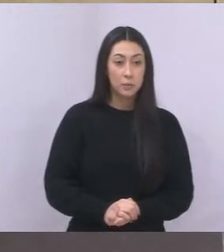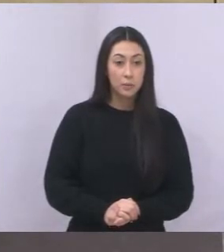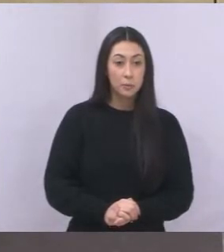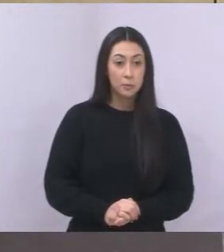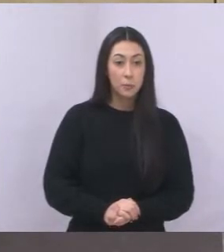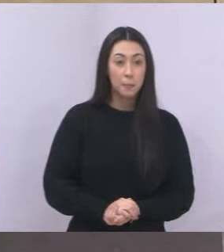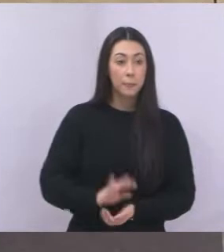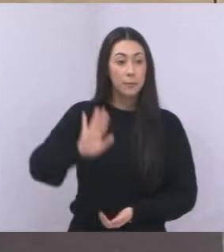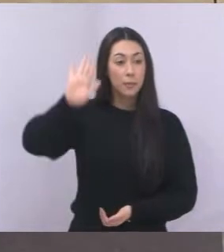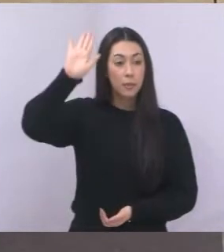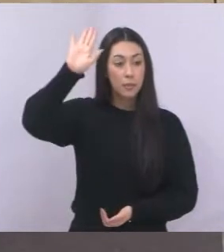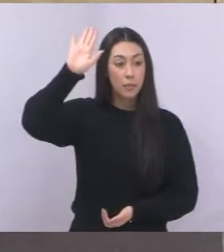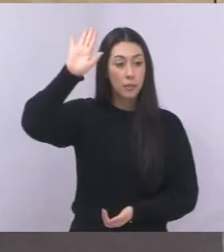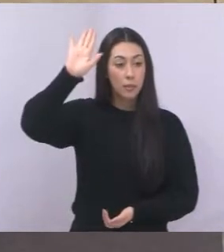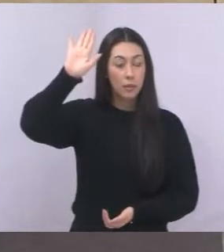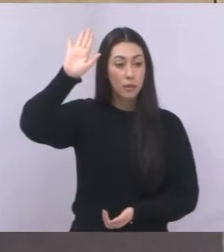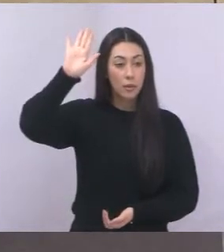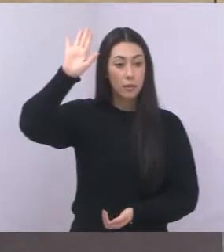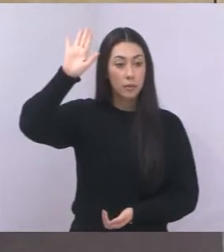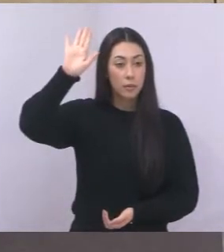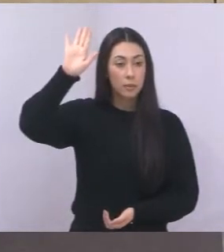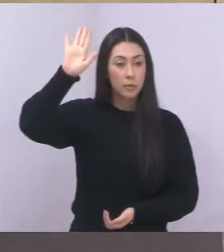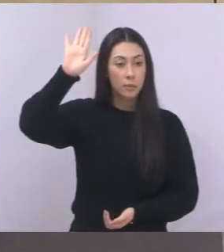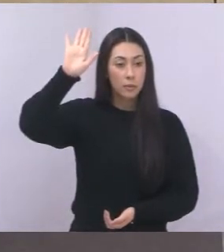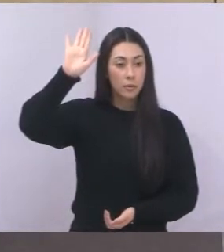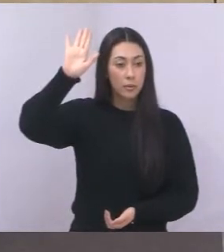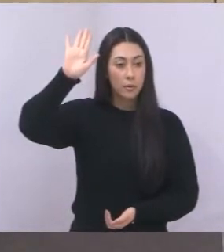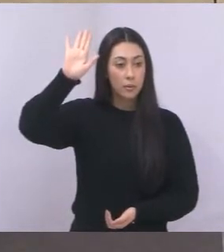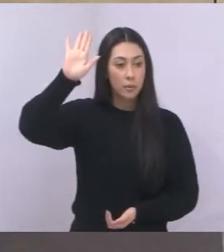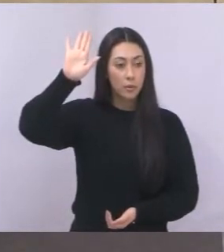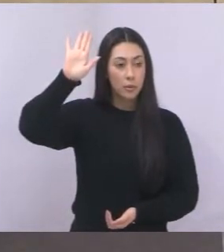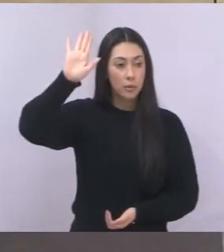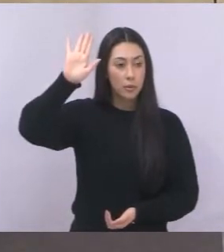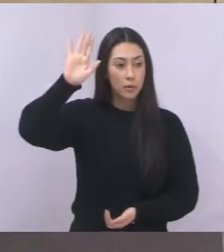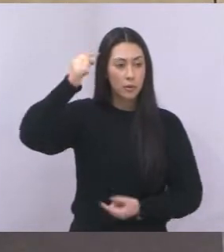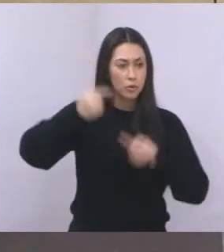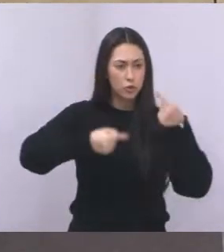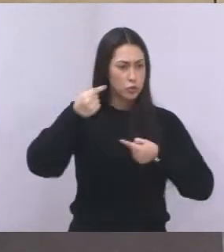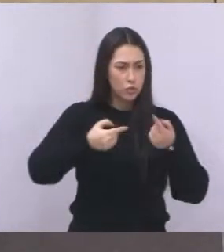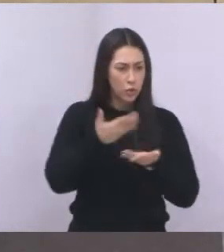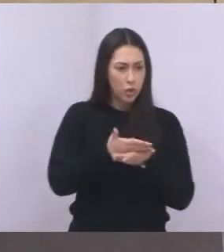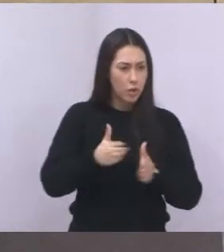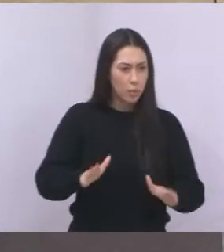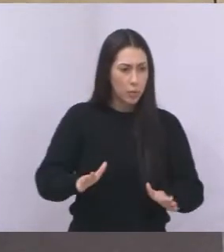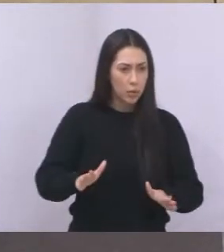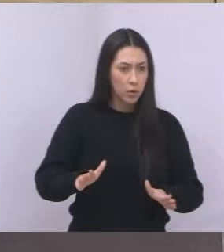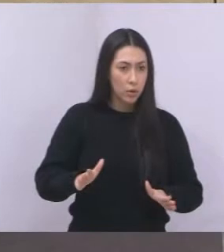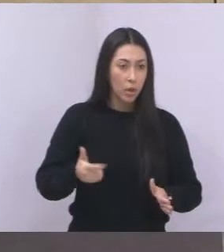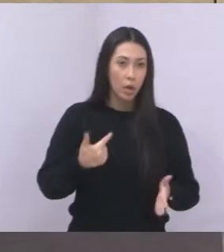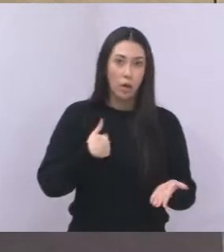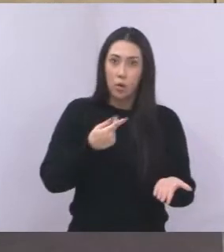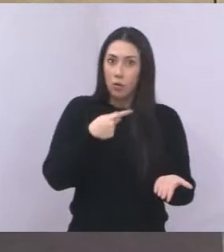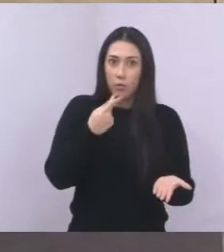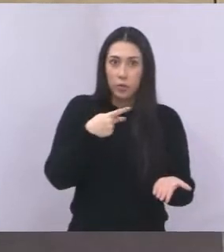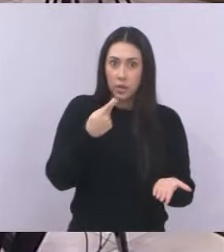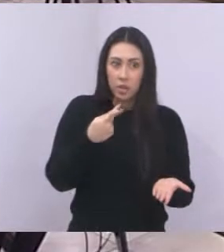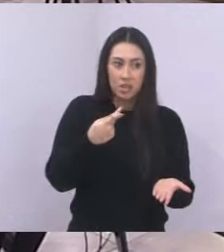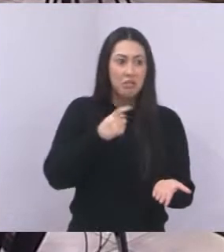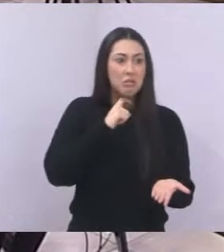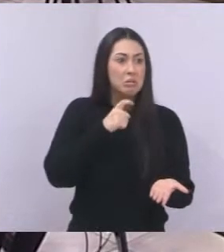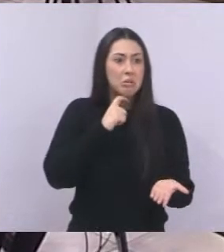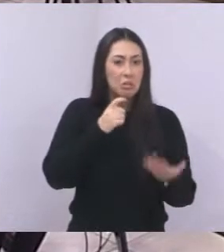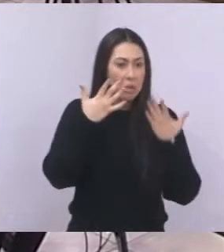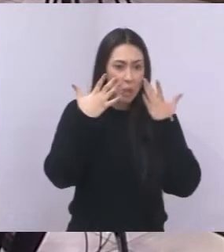Vereador Paulinho. Os vereadores que forem... Encerrou o período de discussão do projeto? Eu falei que o vereador não se